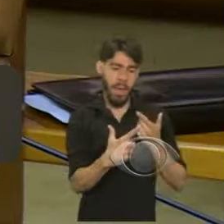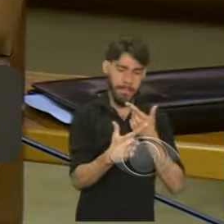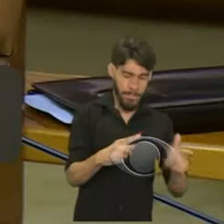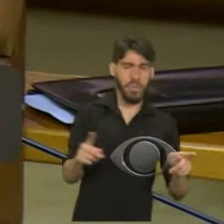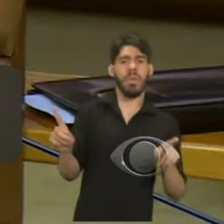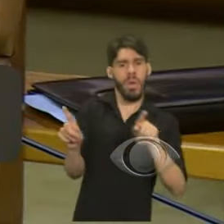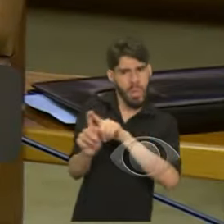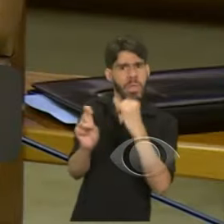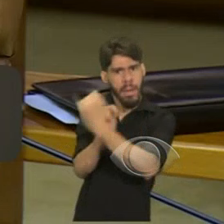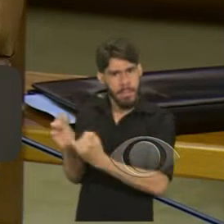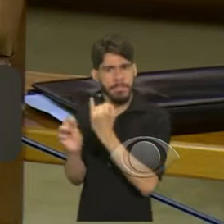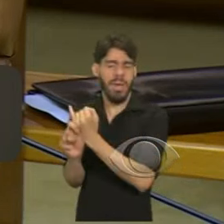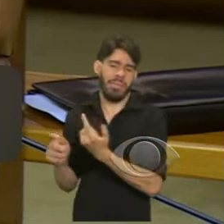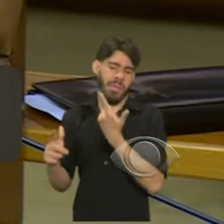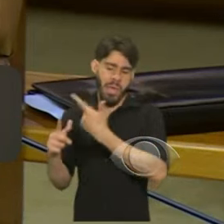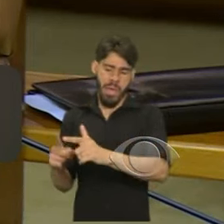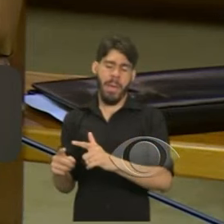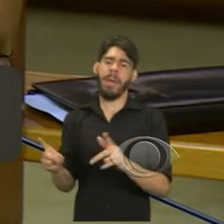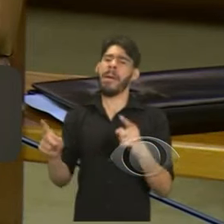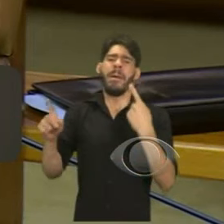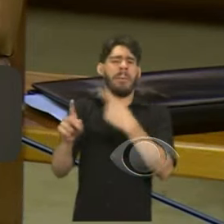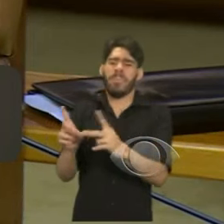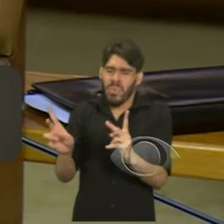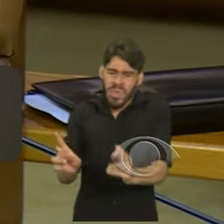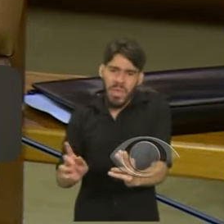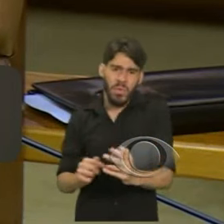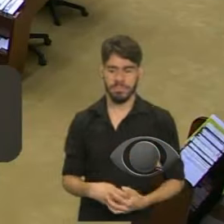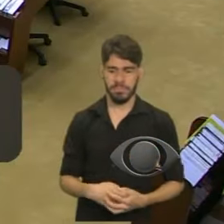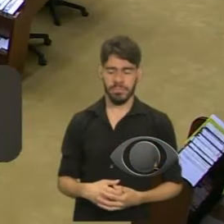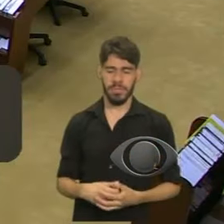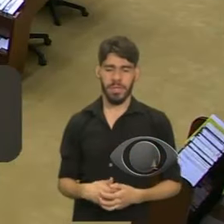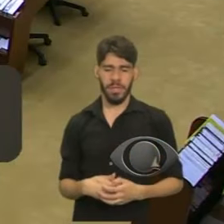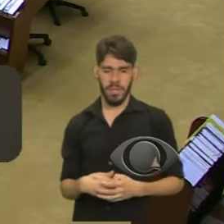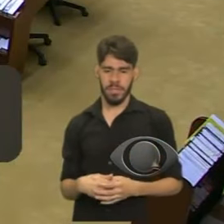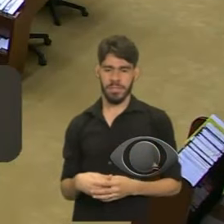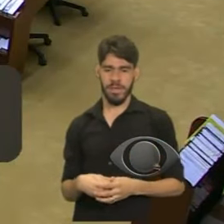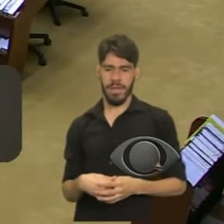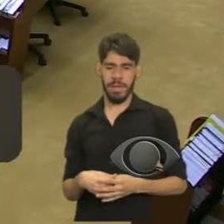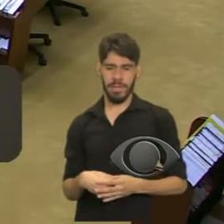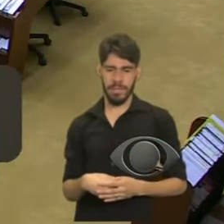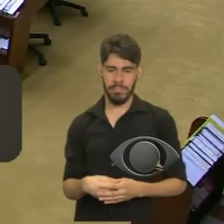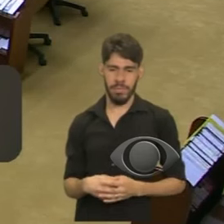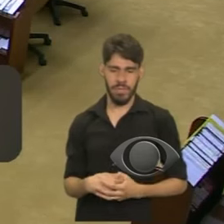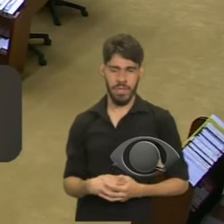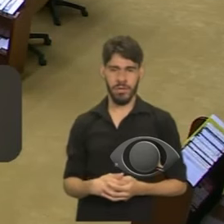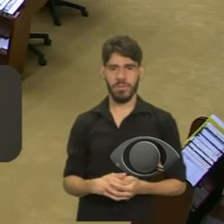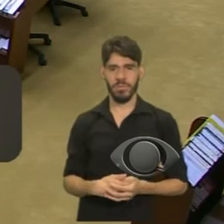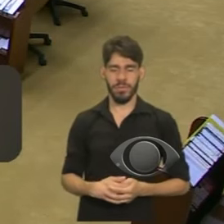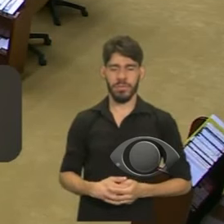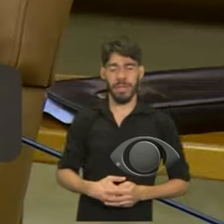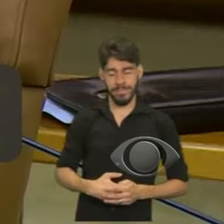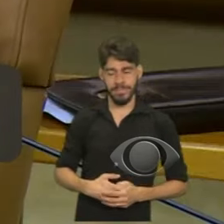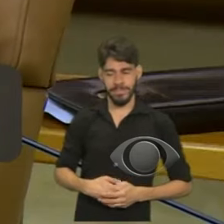ele, deveriam ser barradas, assim como anúncios falsos. Aqueles algoritmos que conseguem identificar nossas